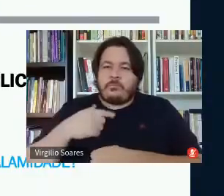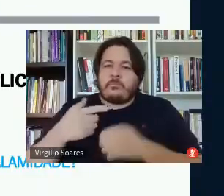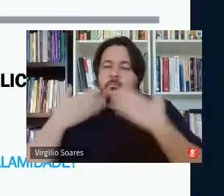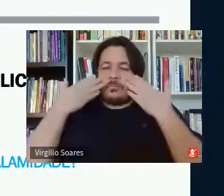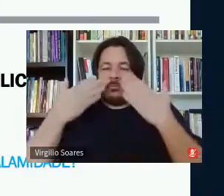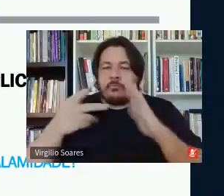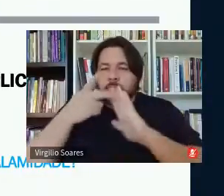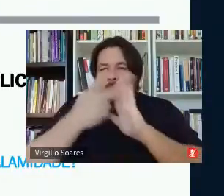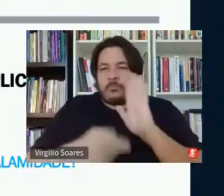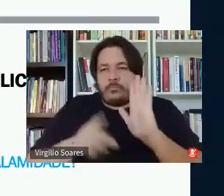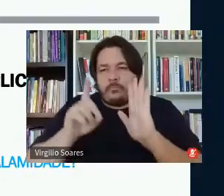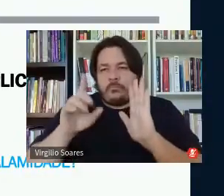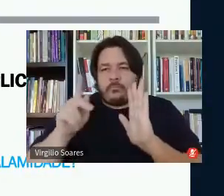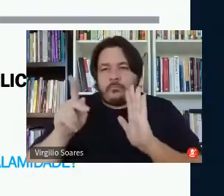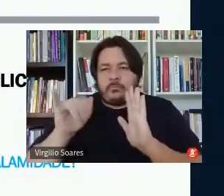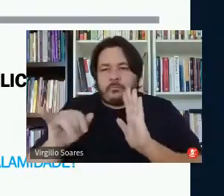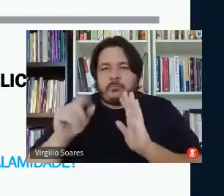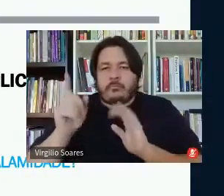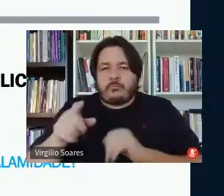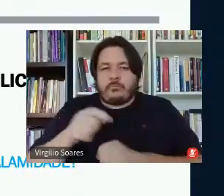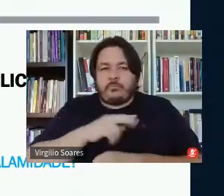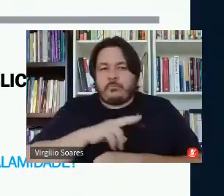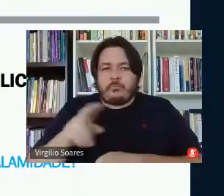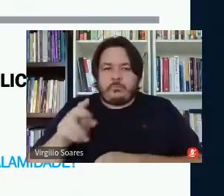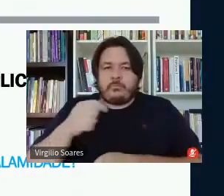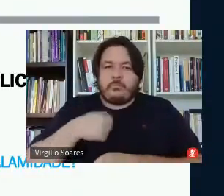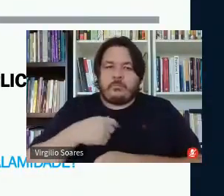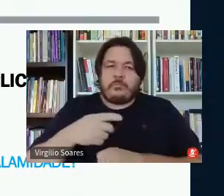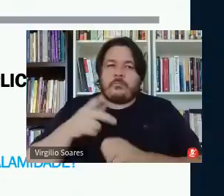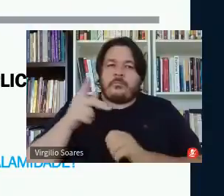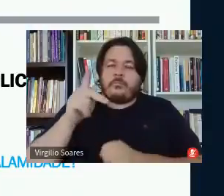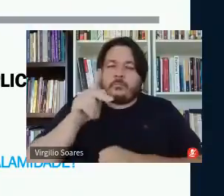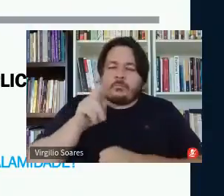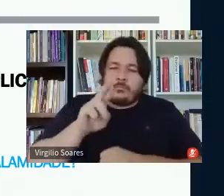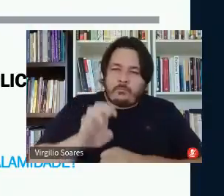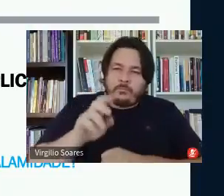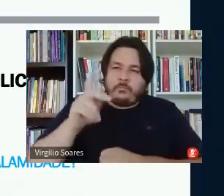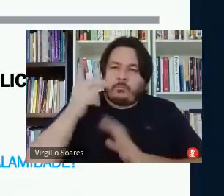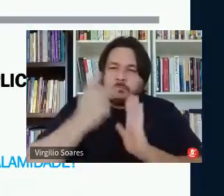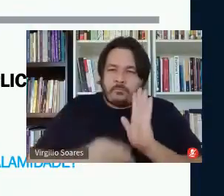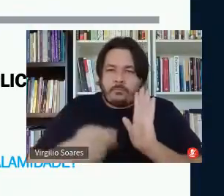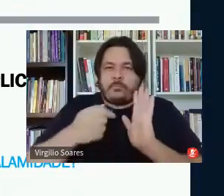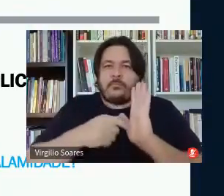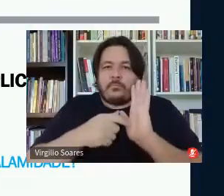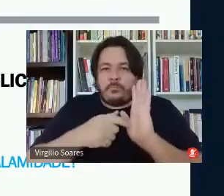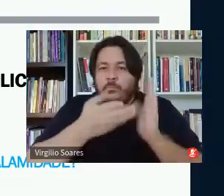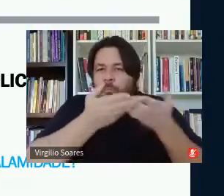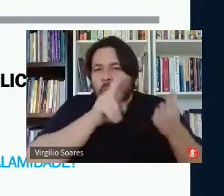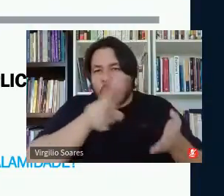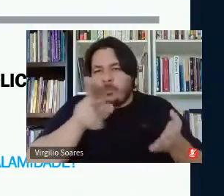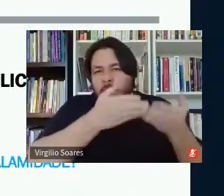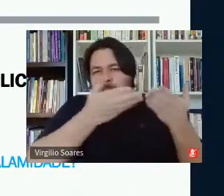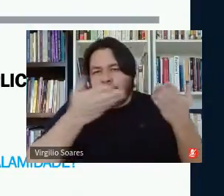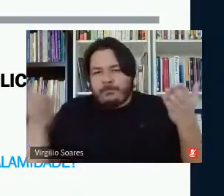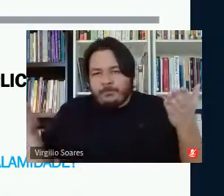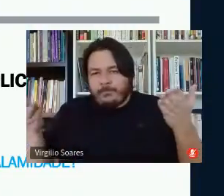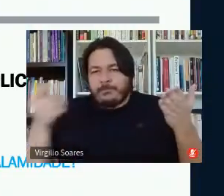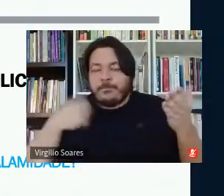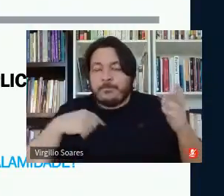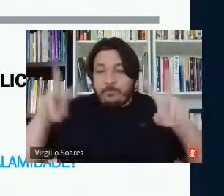na chamada para projetos e ações de pesquisa, inovação e extensão no combate à Covid. O título da nossa